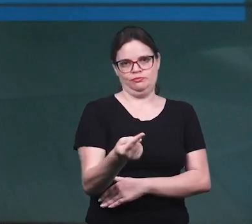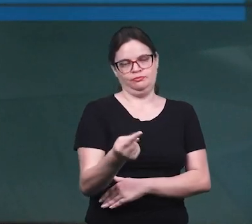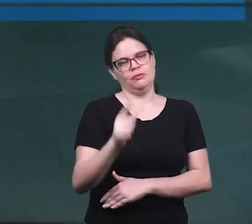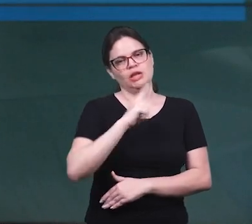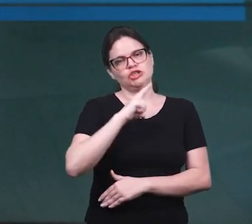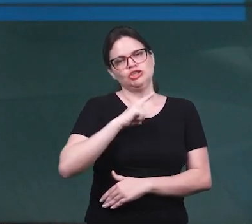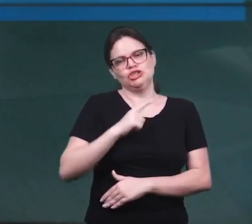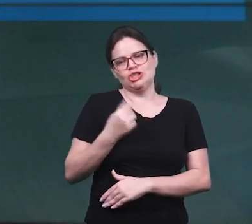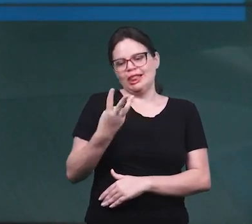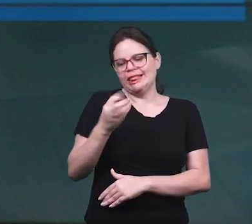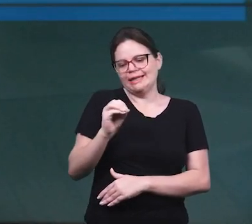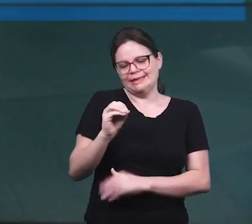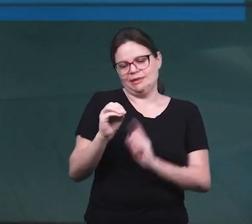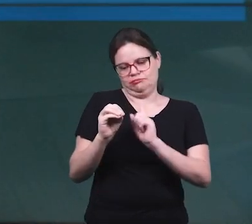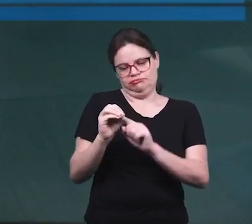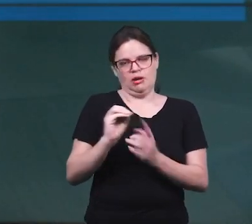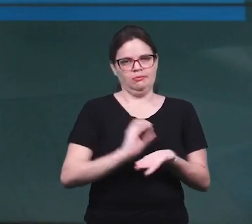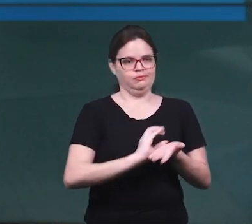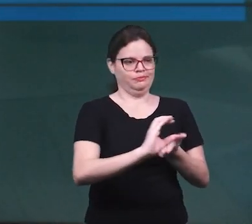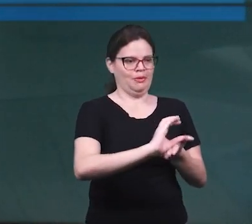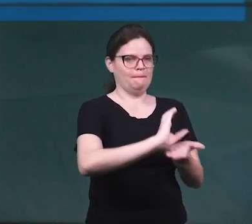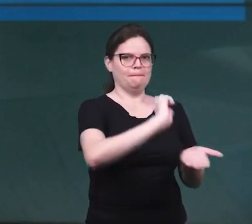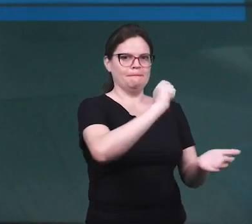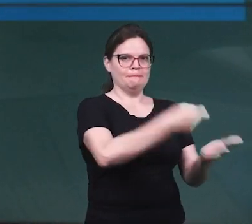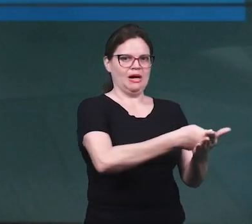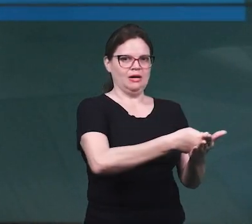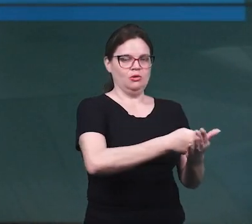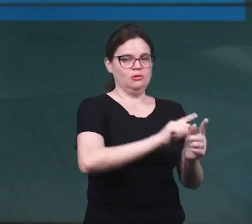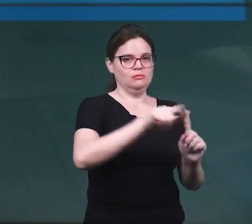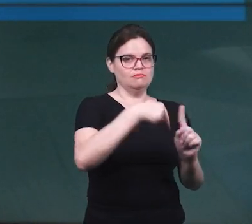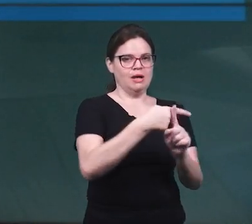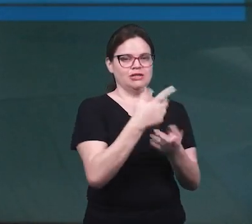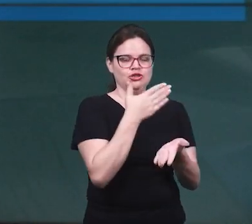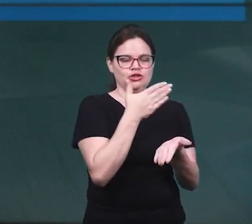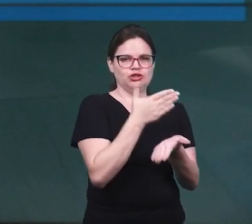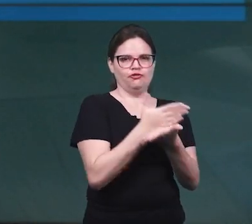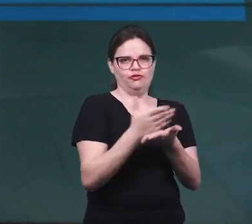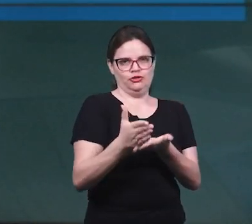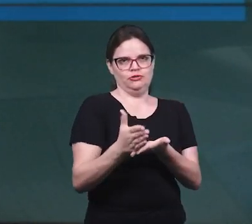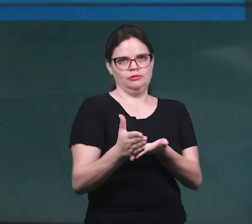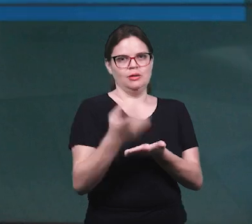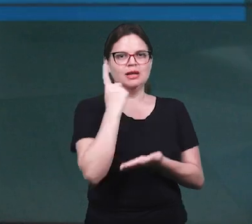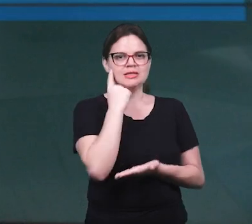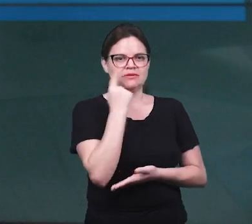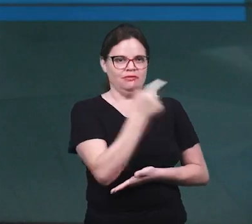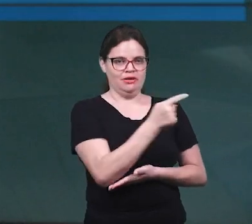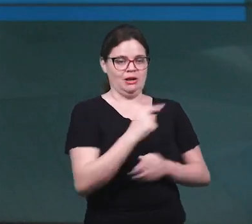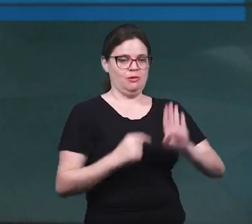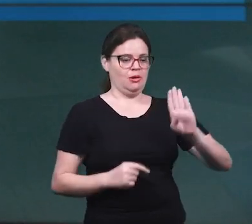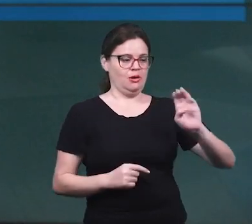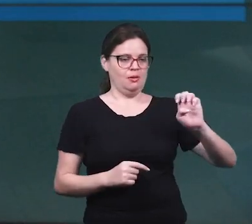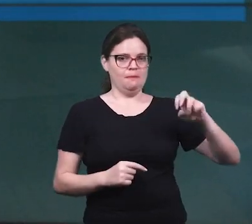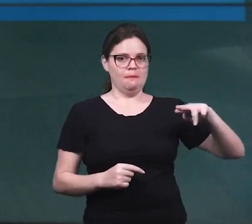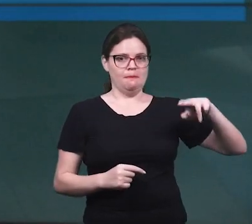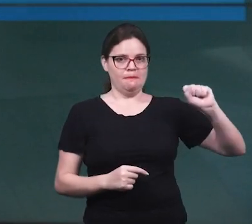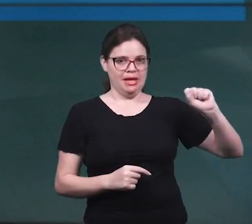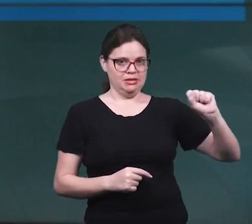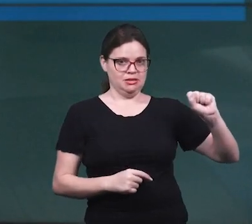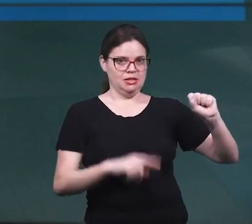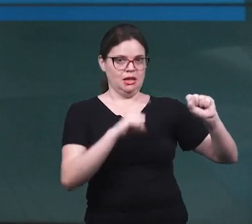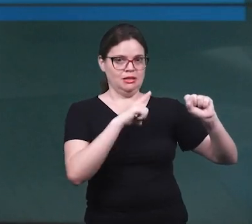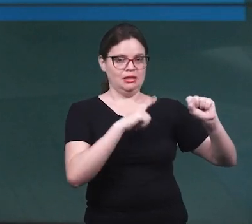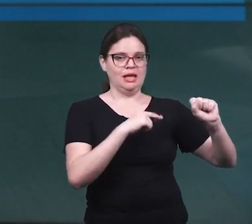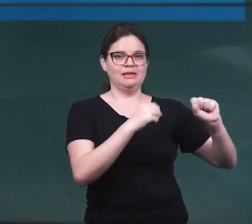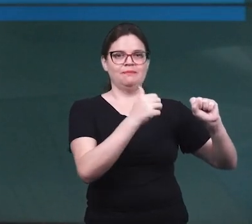Então, do lado de bens está ali, escrito 100 mil. Mas do lado de dívida